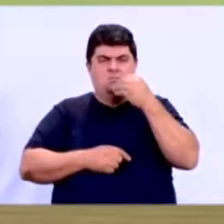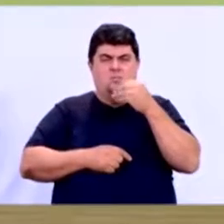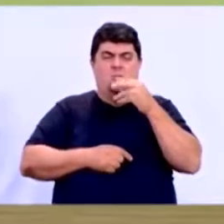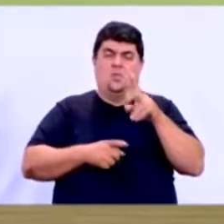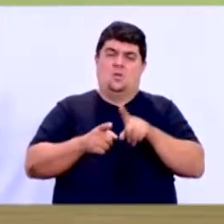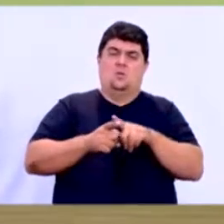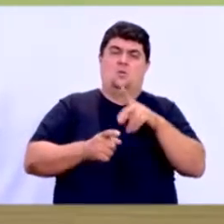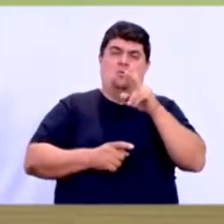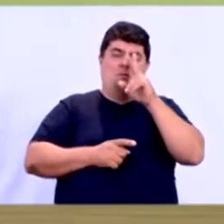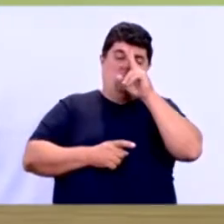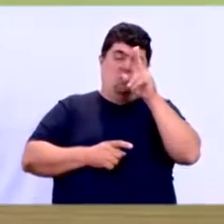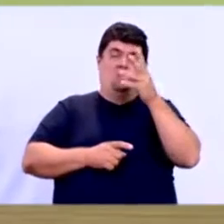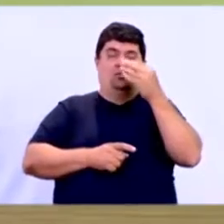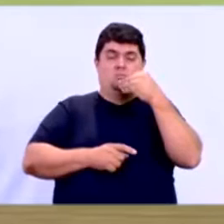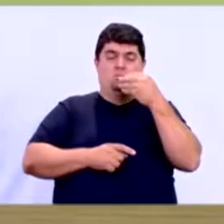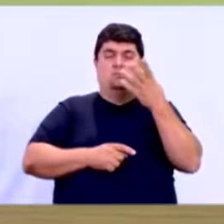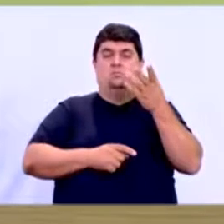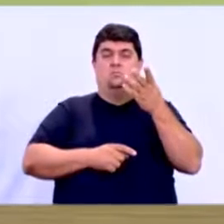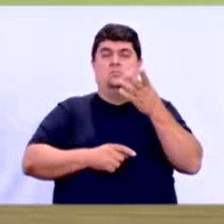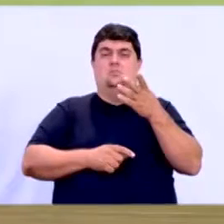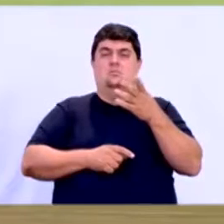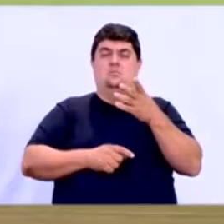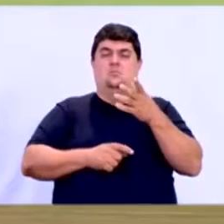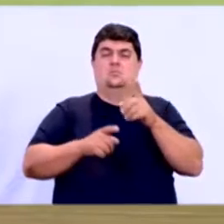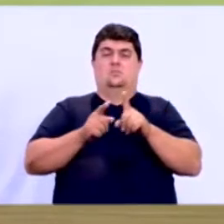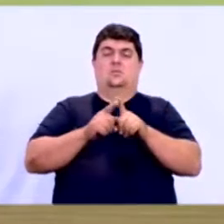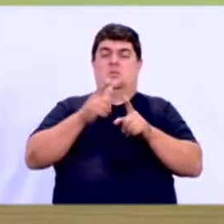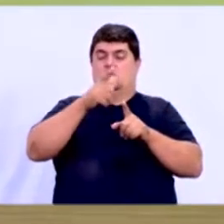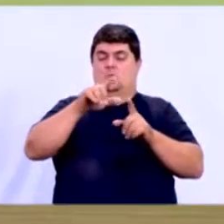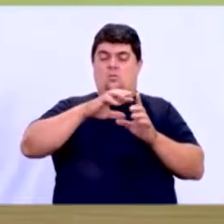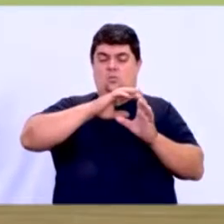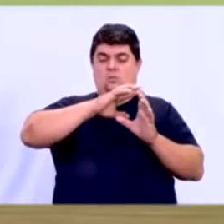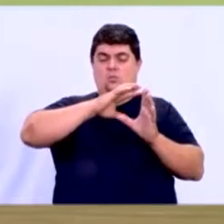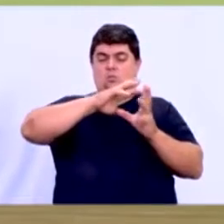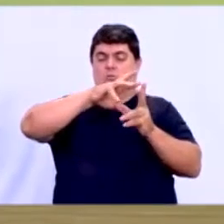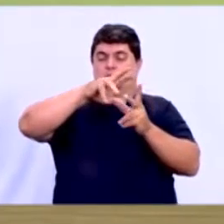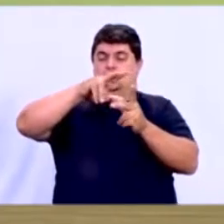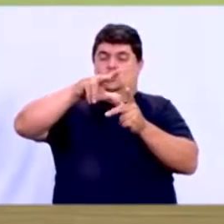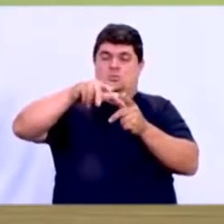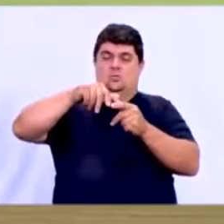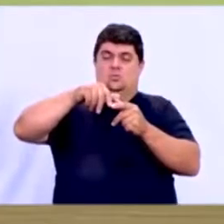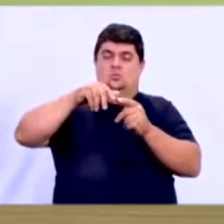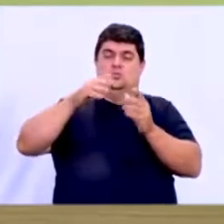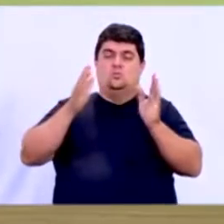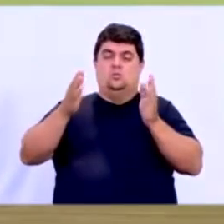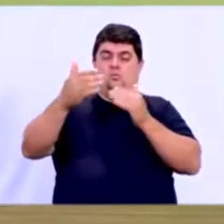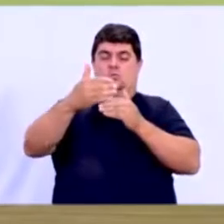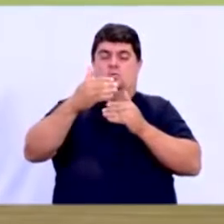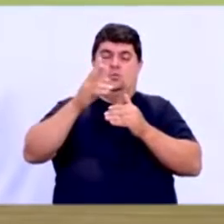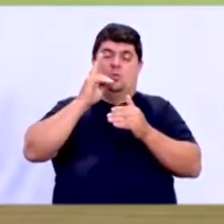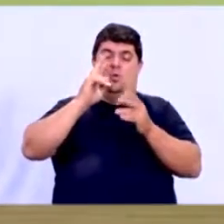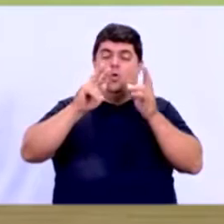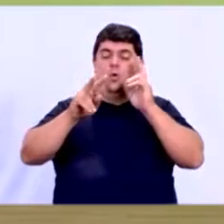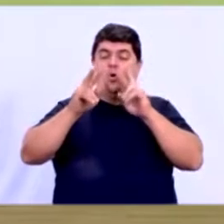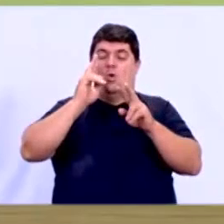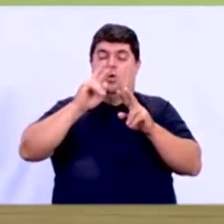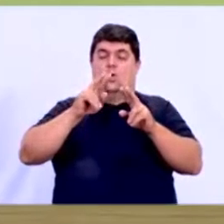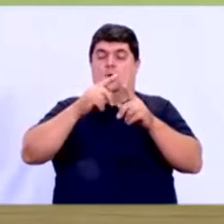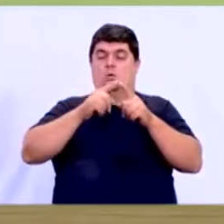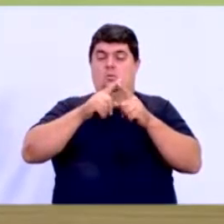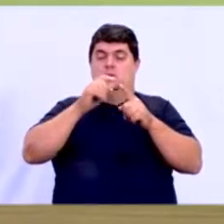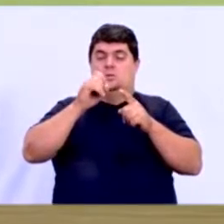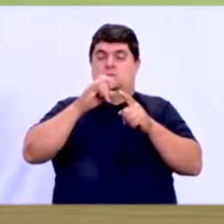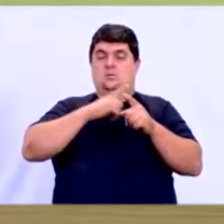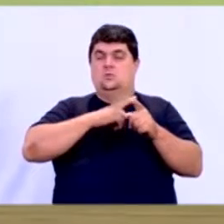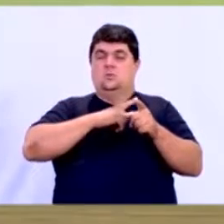a instituição possui, e também o ambiente externo, que são as oportunidades e ameaças. Quais oportunidades que tem no mercado, mas também as ameaças que tem lá